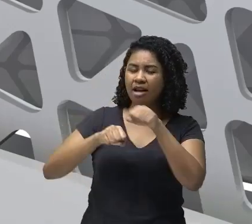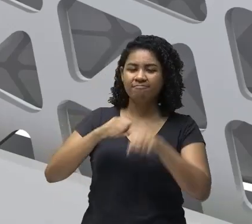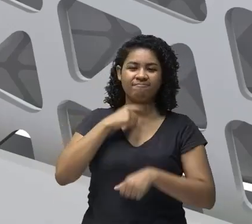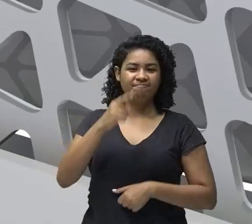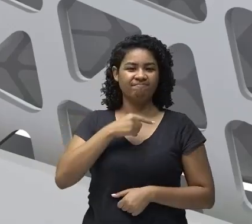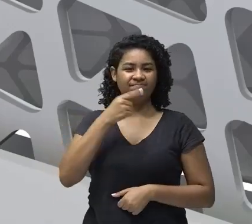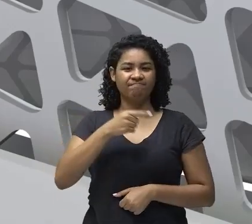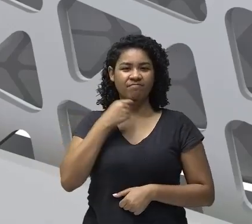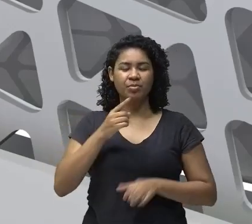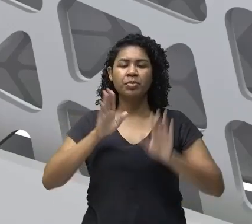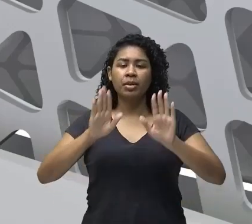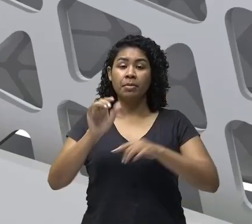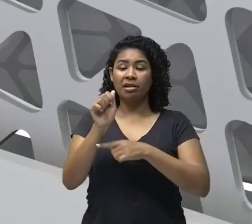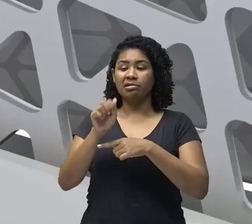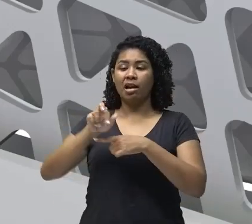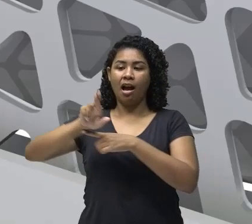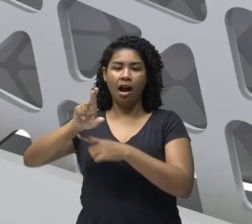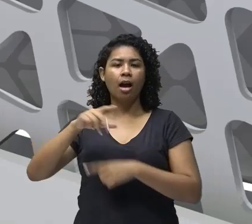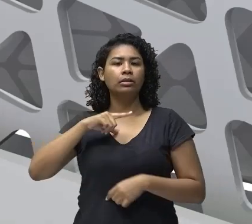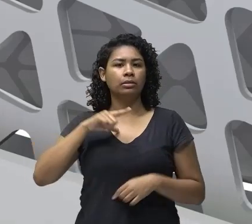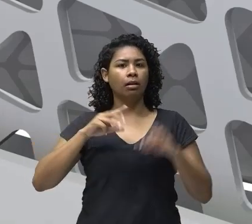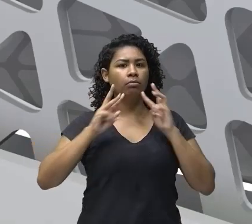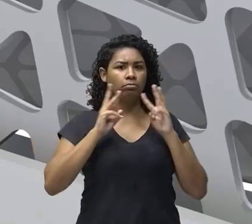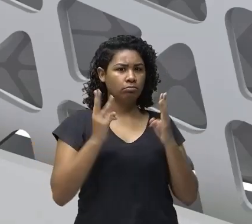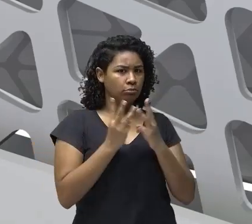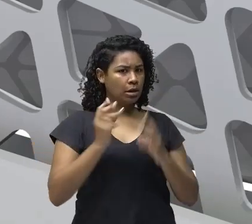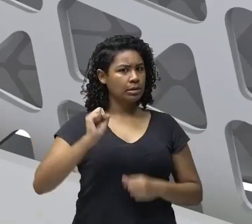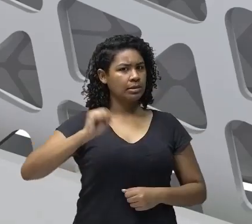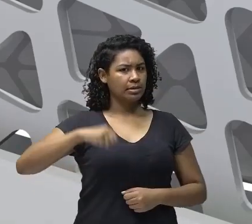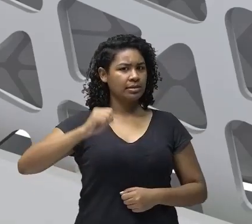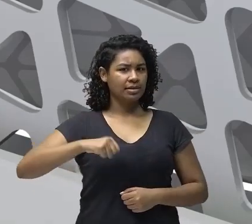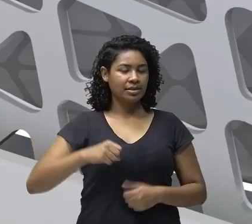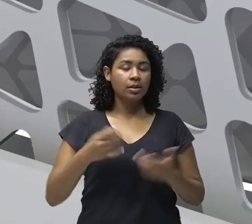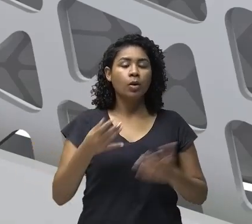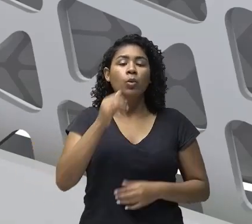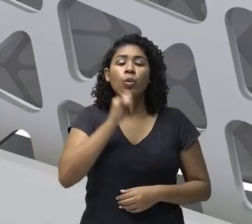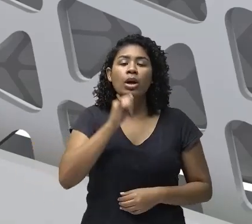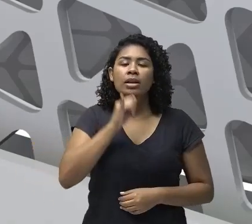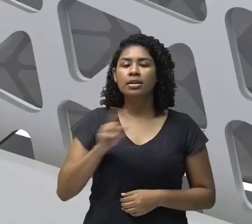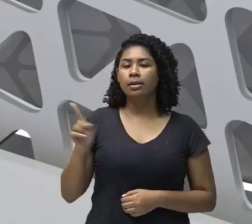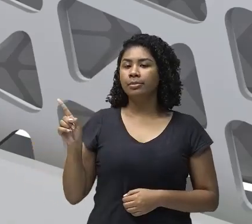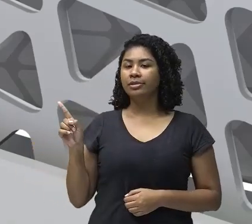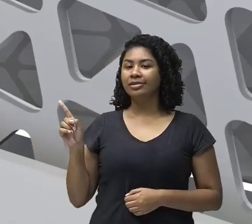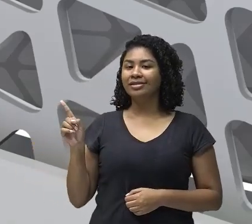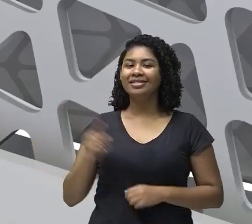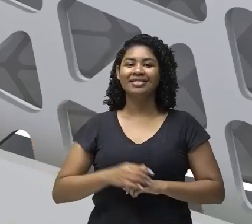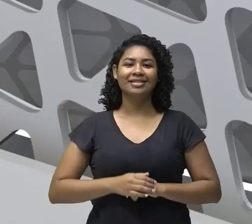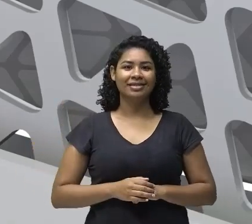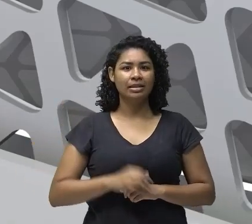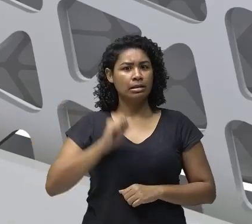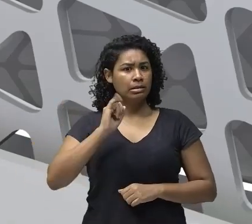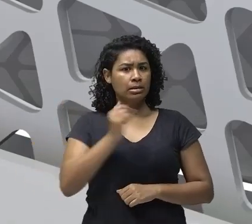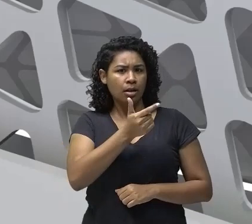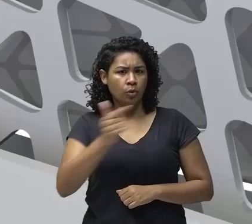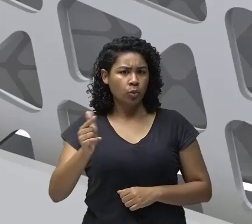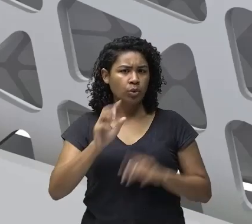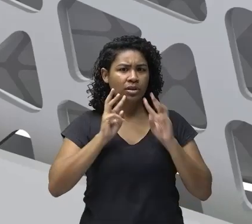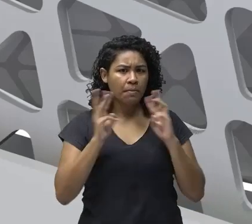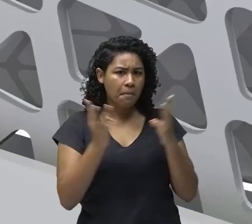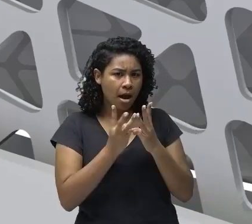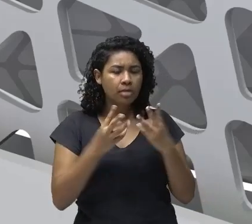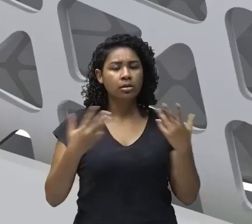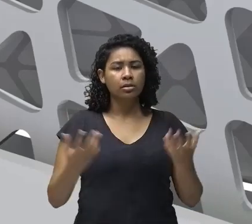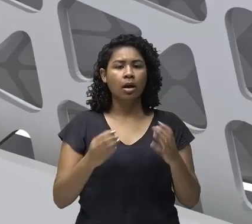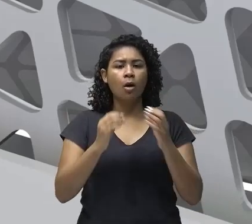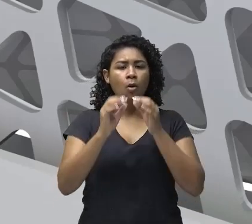A gente usa um balão para demonstrar que o ar tem massa. Olha só, se não tivesse, não encheria o balão. A gente tem